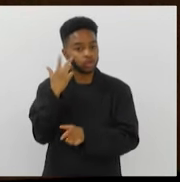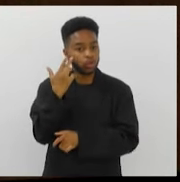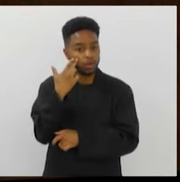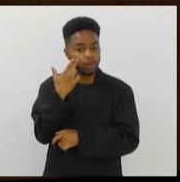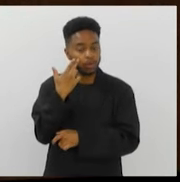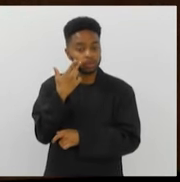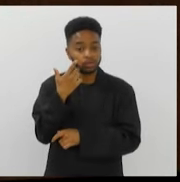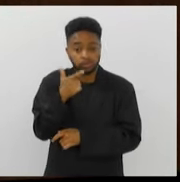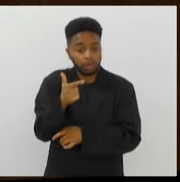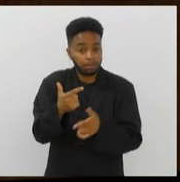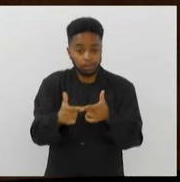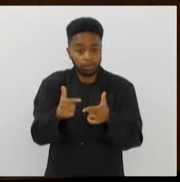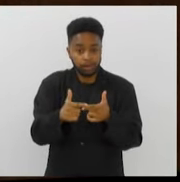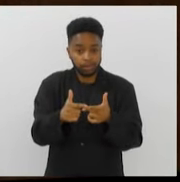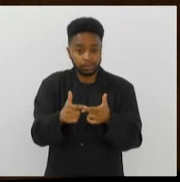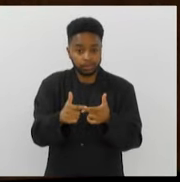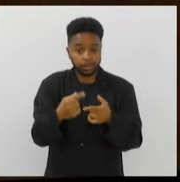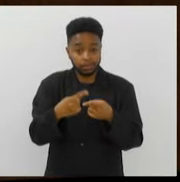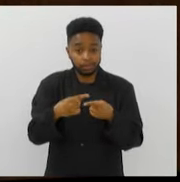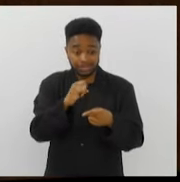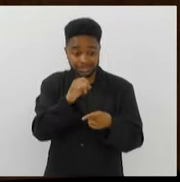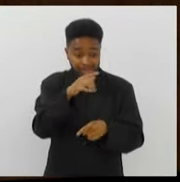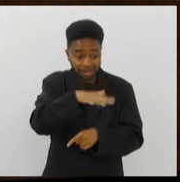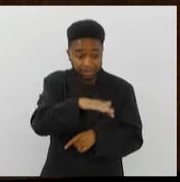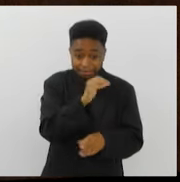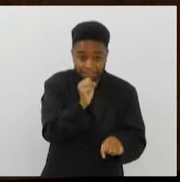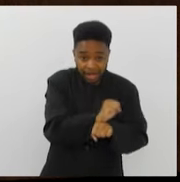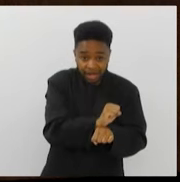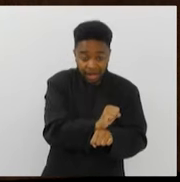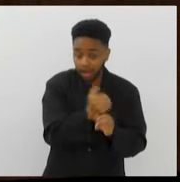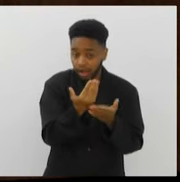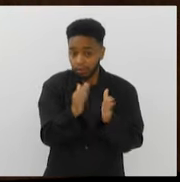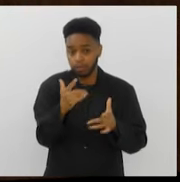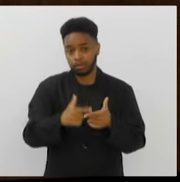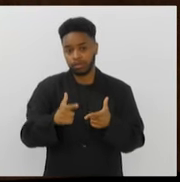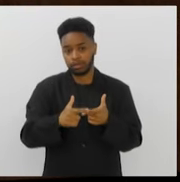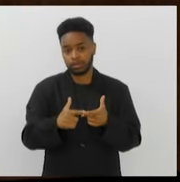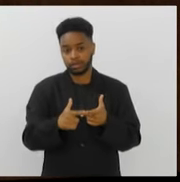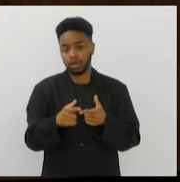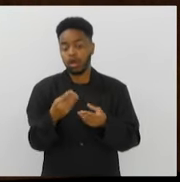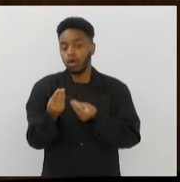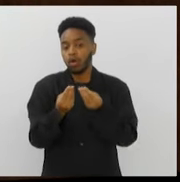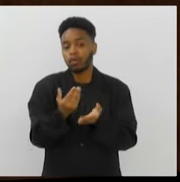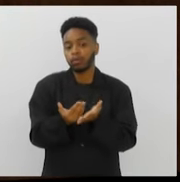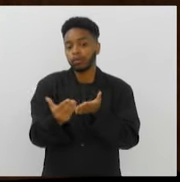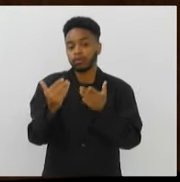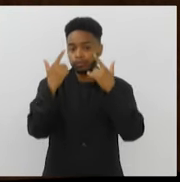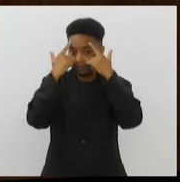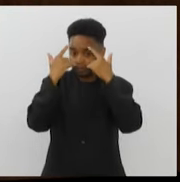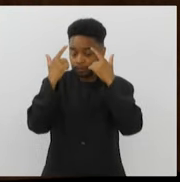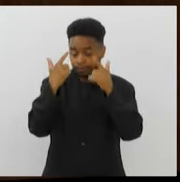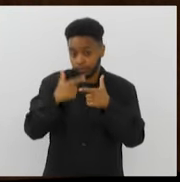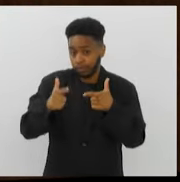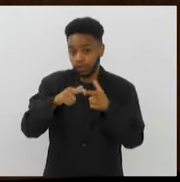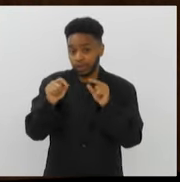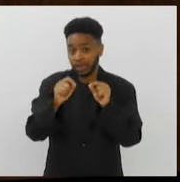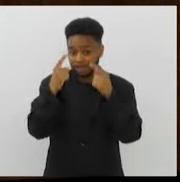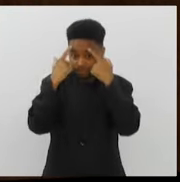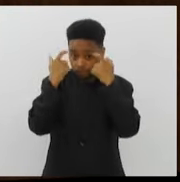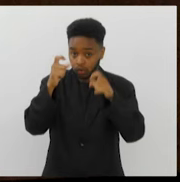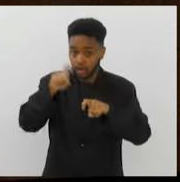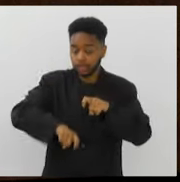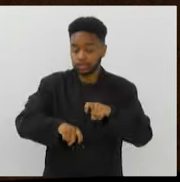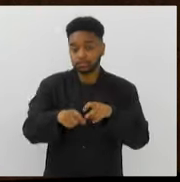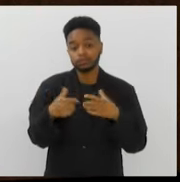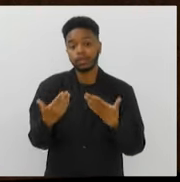problema não haveria. O problema começa com essa violência que se chama estupro. Então, por